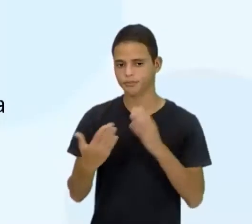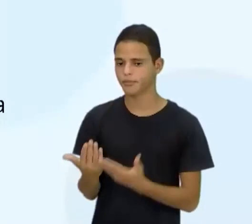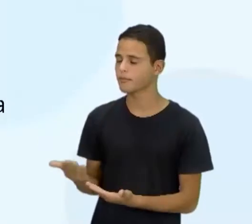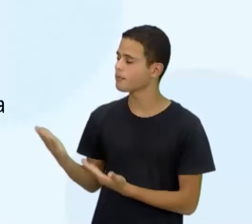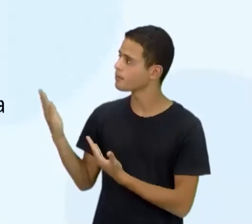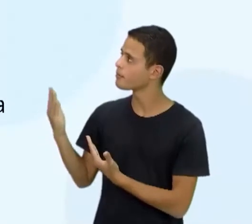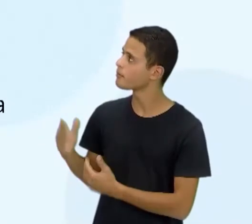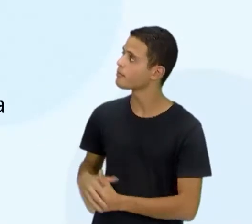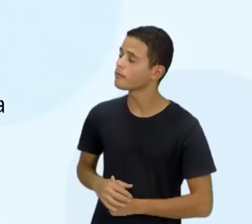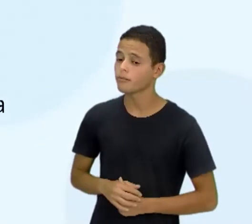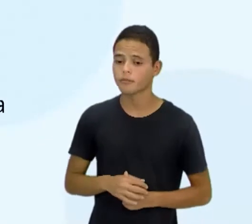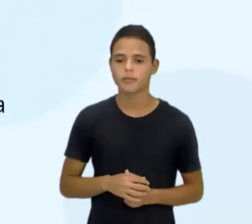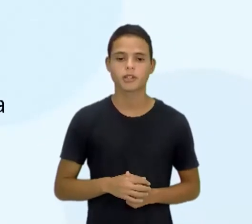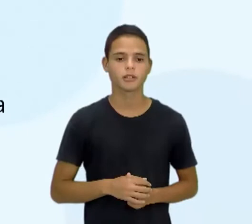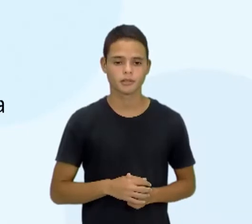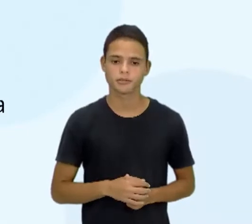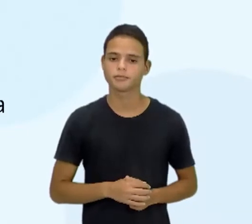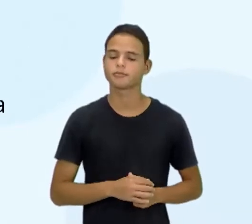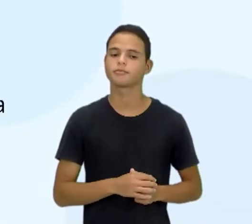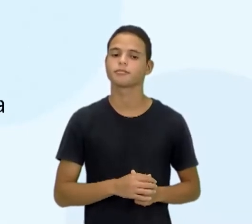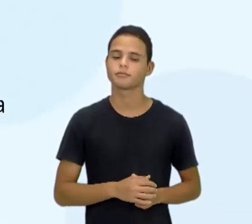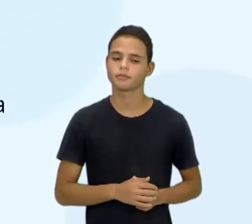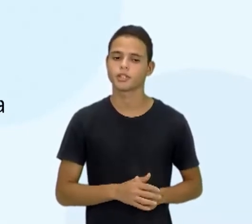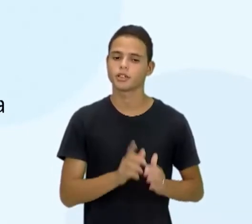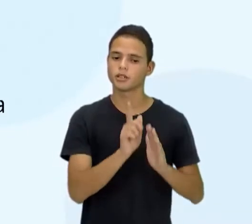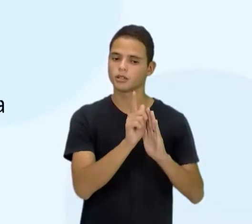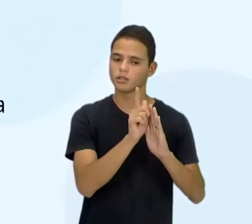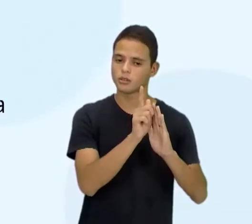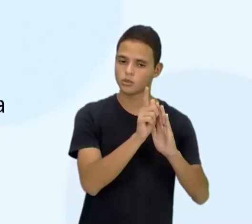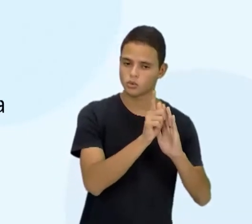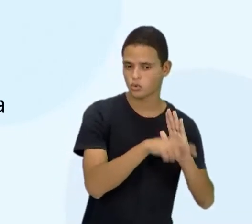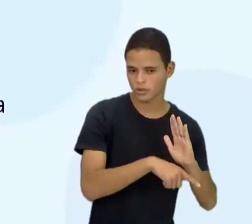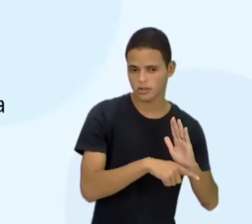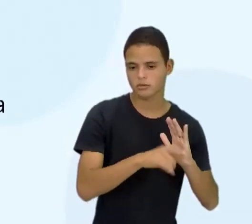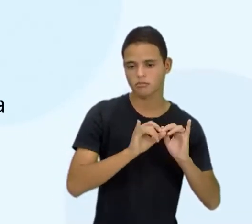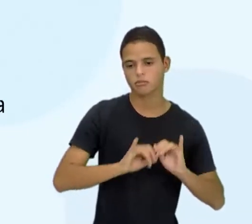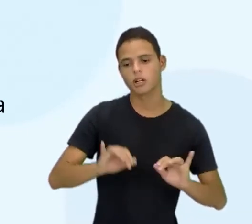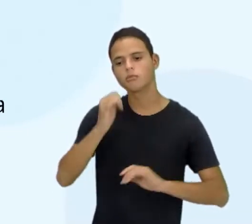tela. O gênero divulgação científica tem o